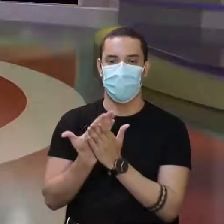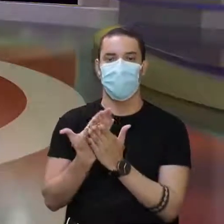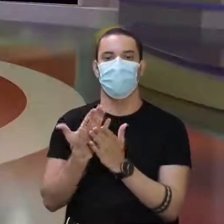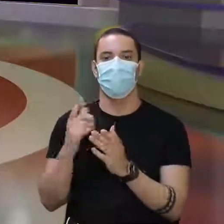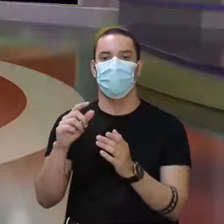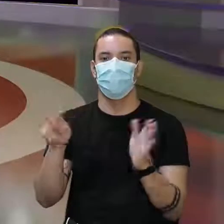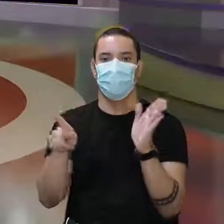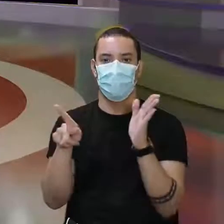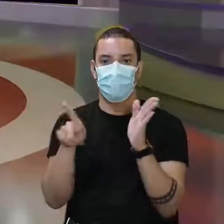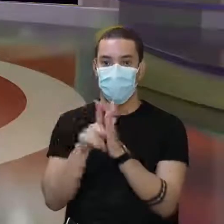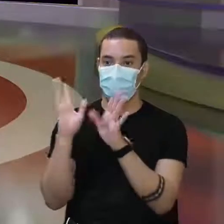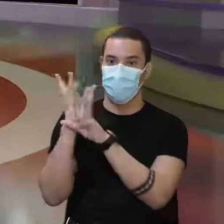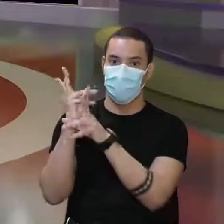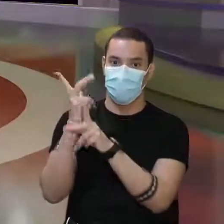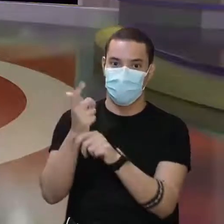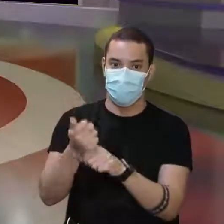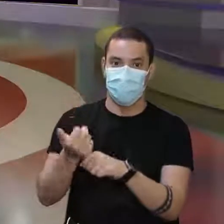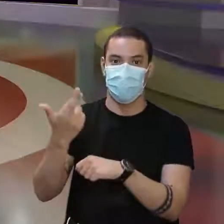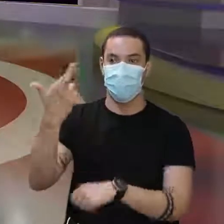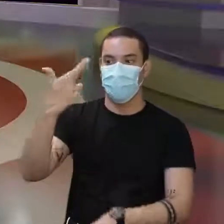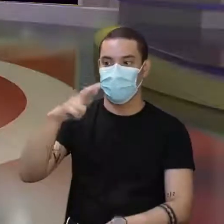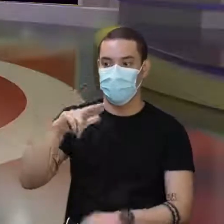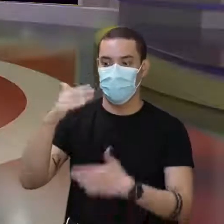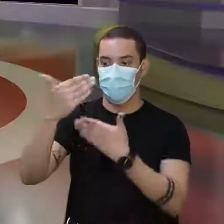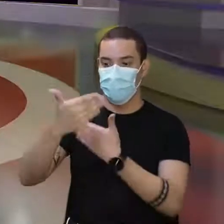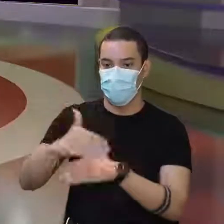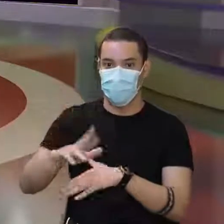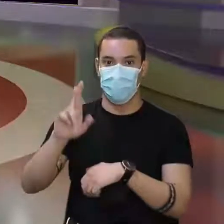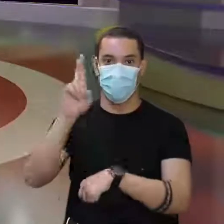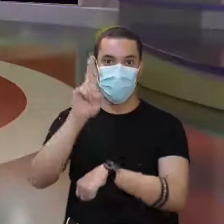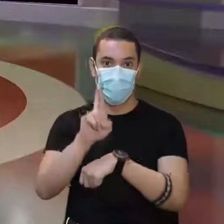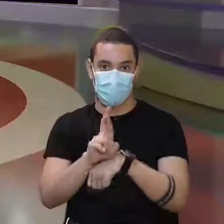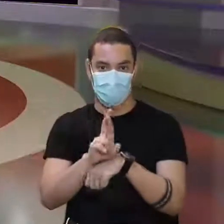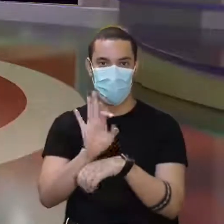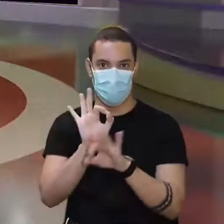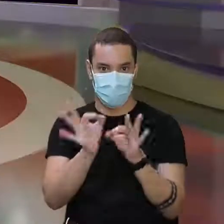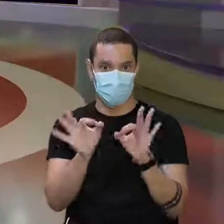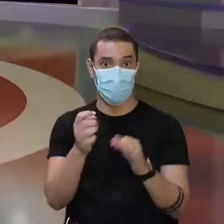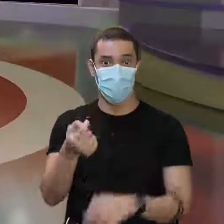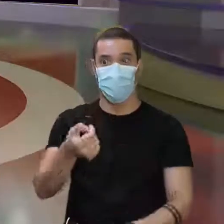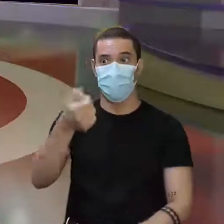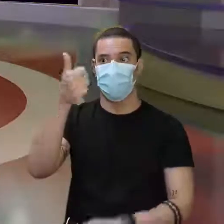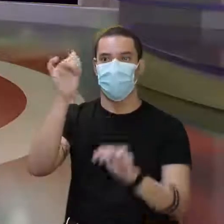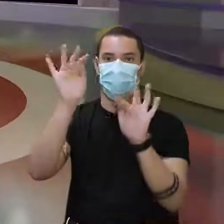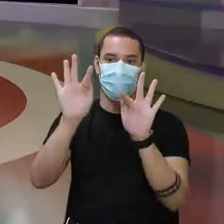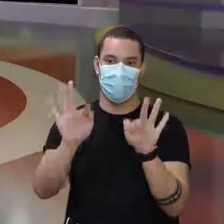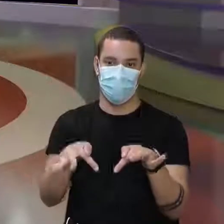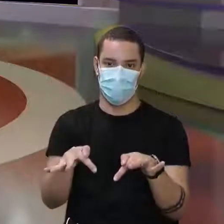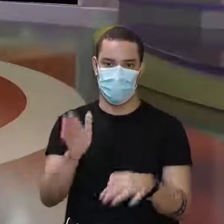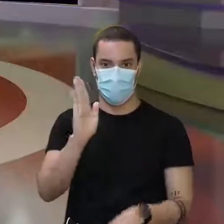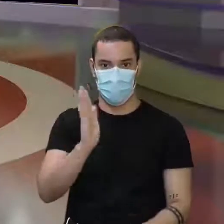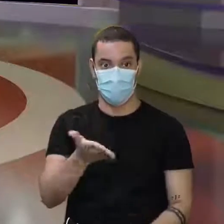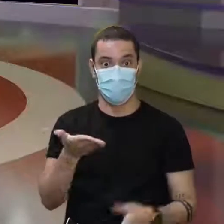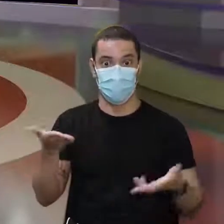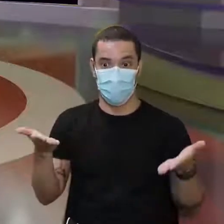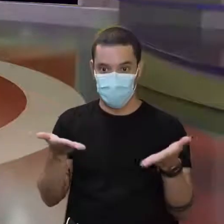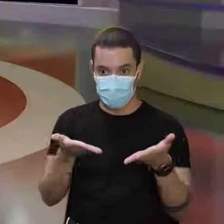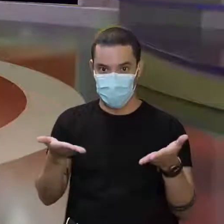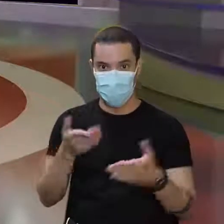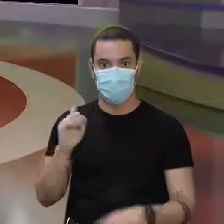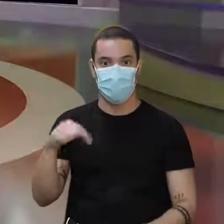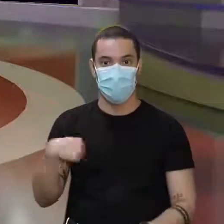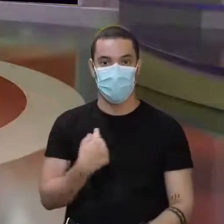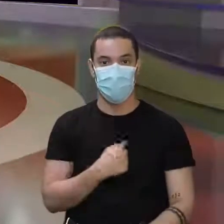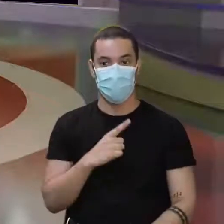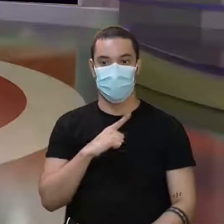recuperação. Antes a revisão de recuperação da revisão para a prova. Então a gente já está chegando na reta final e aí hoje vamos ter